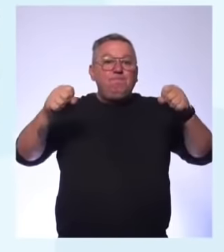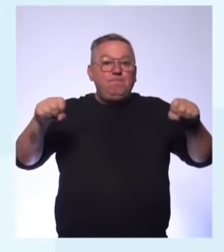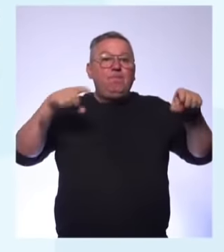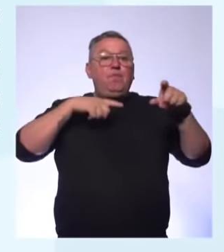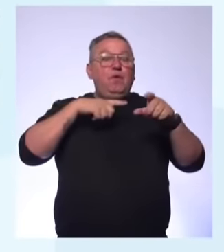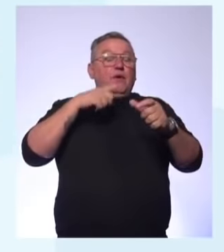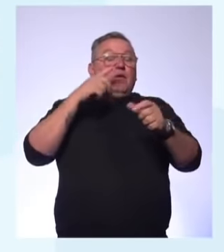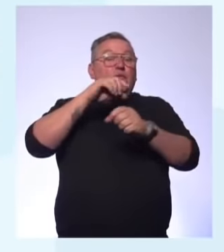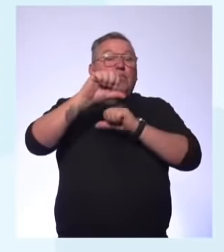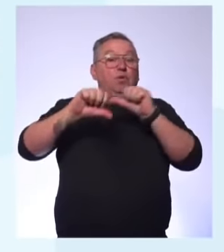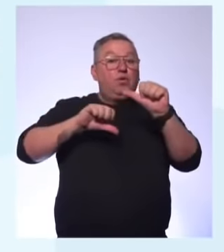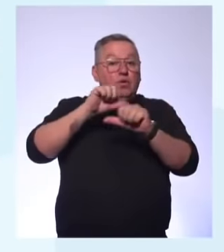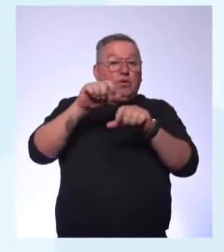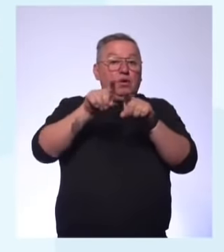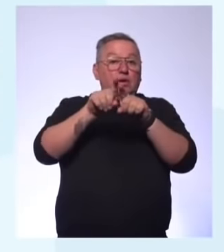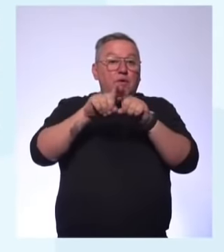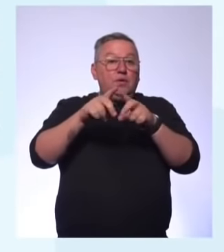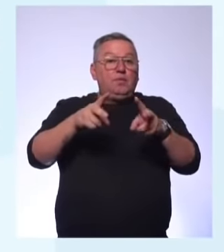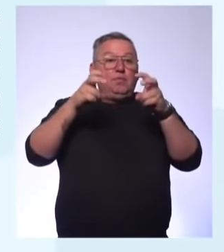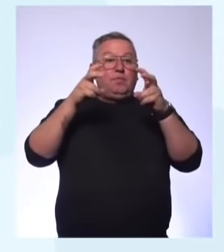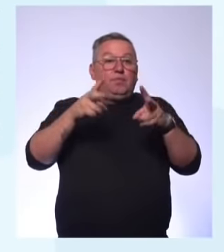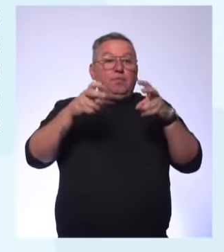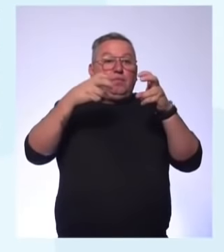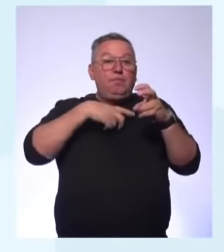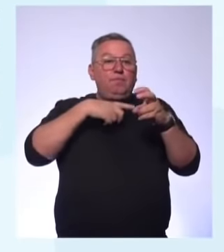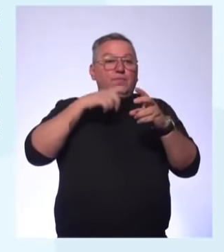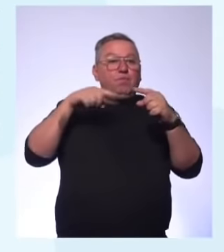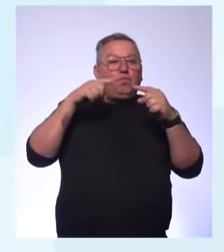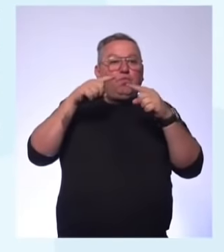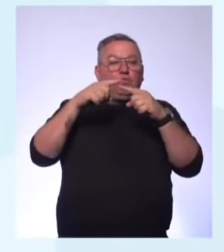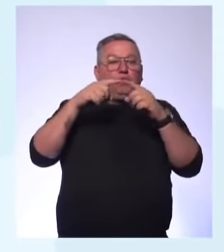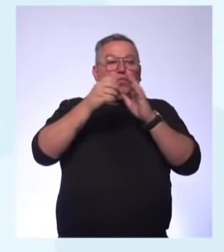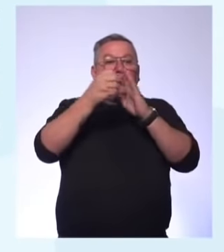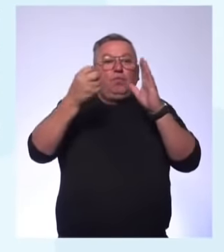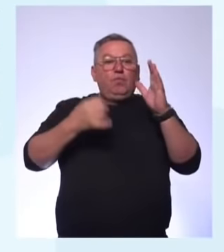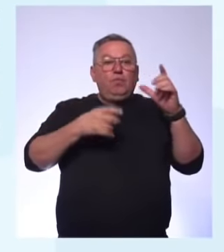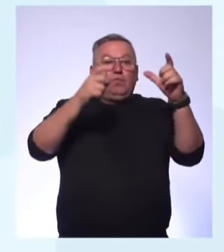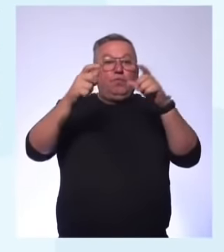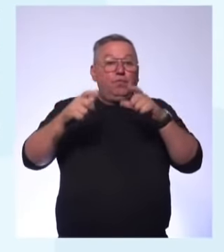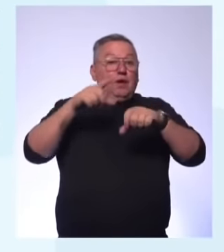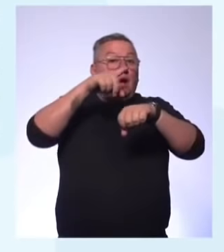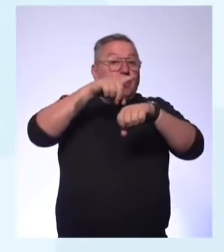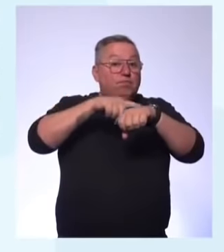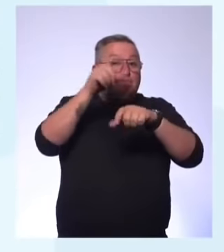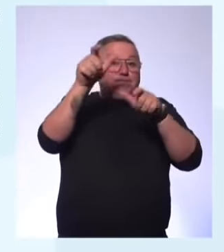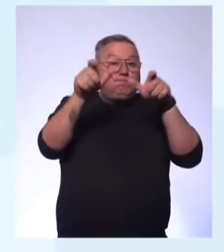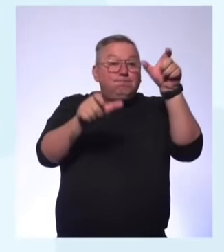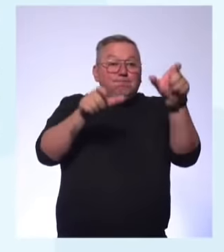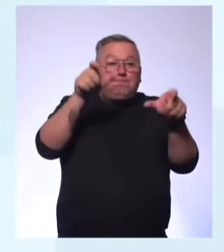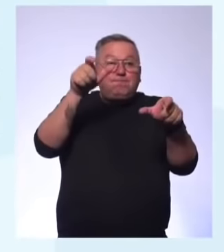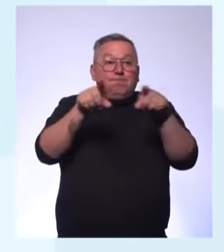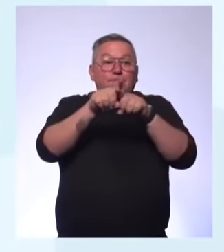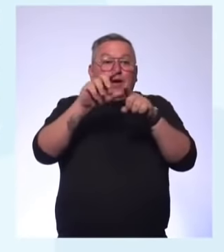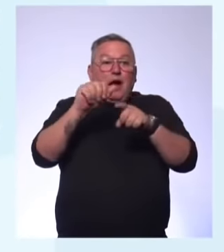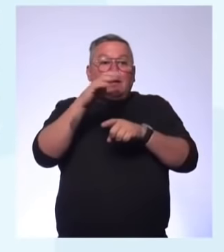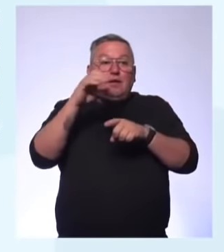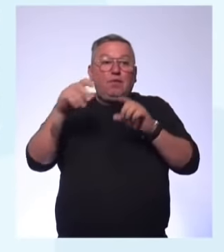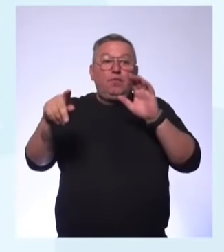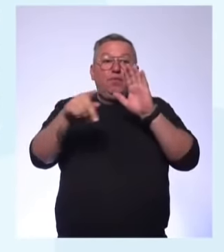como modificadores, percebendo sua função na caracterização dos espaços, tempos, personagens